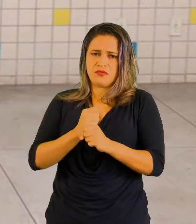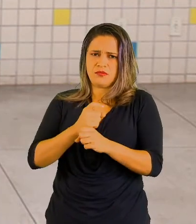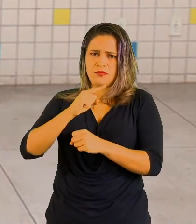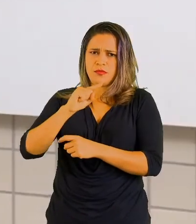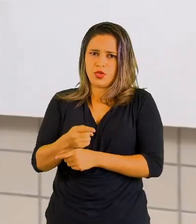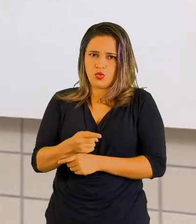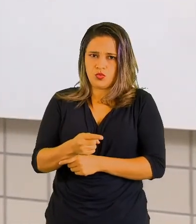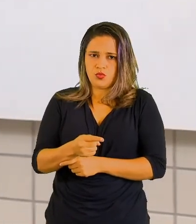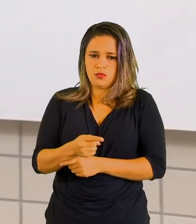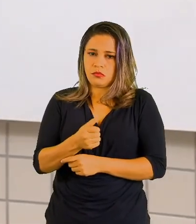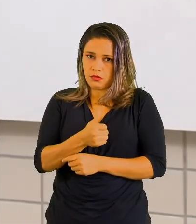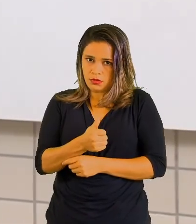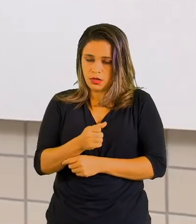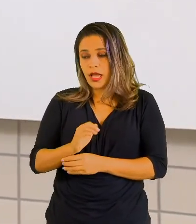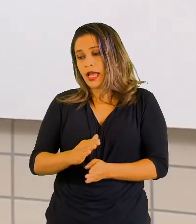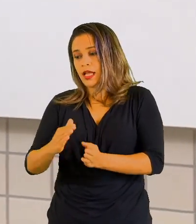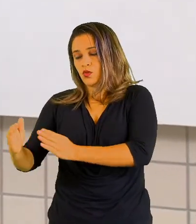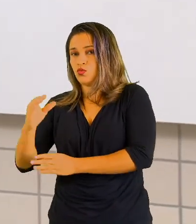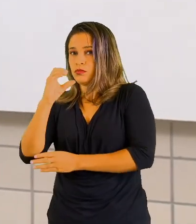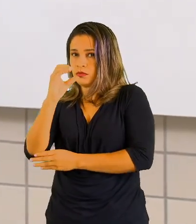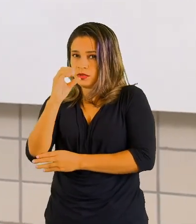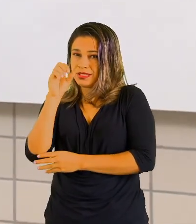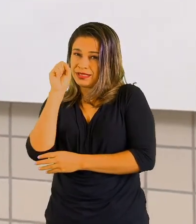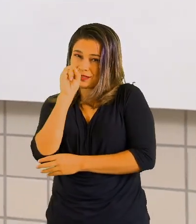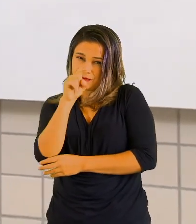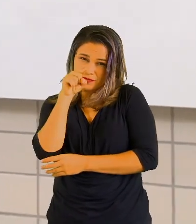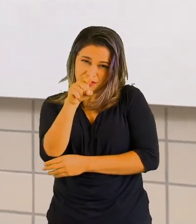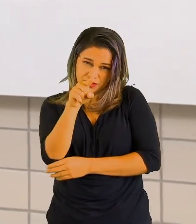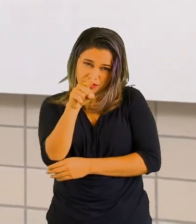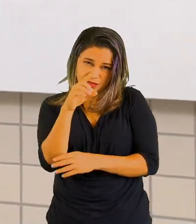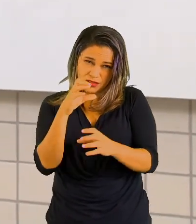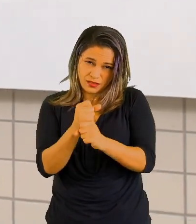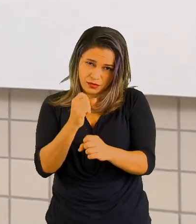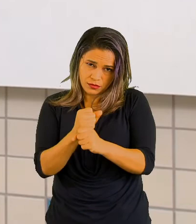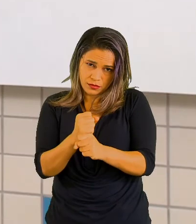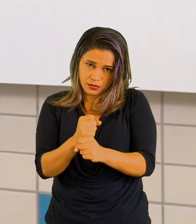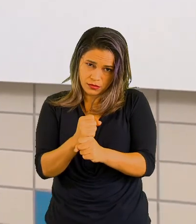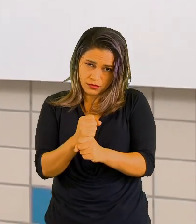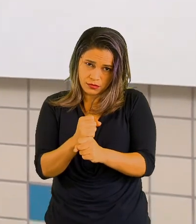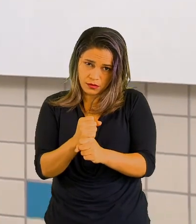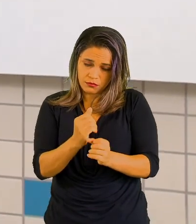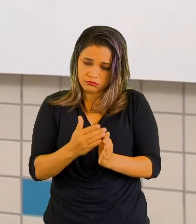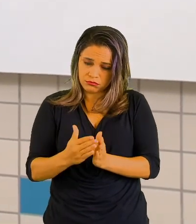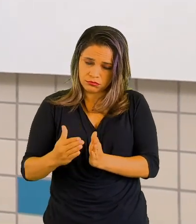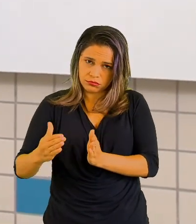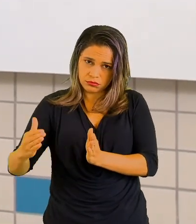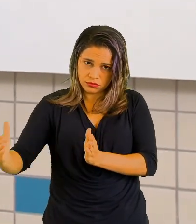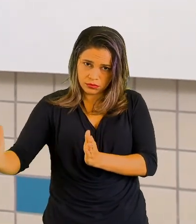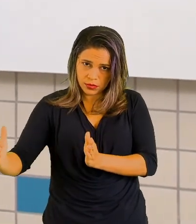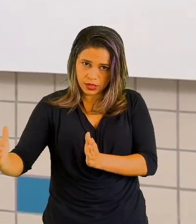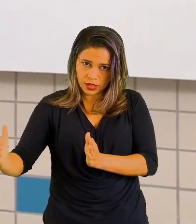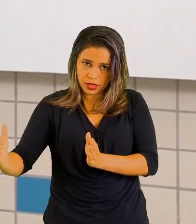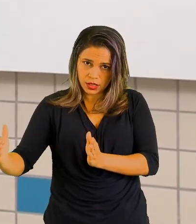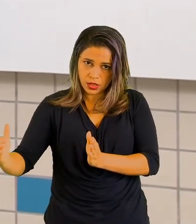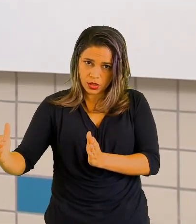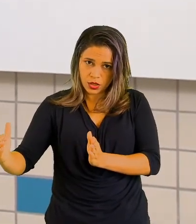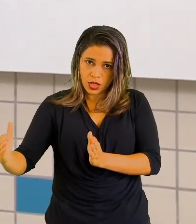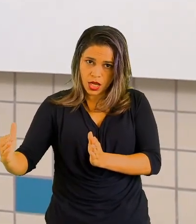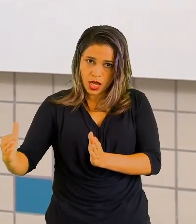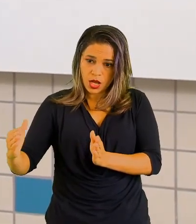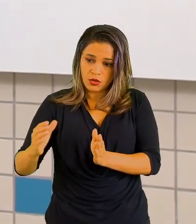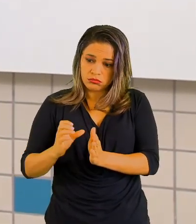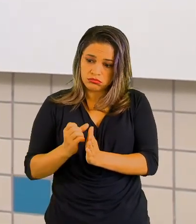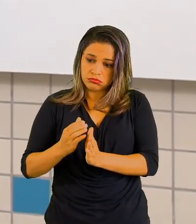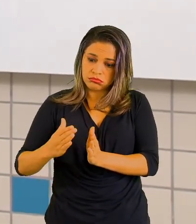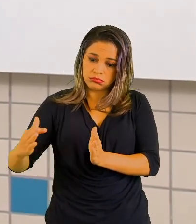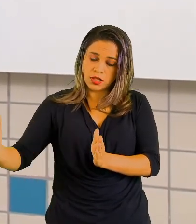perguntando o seguinte: se você calcular a soma dos termos de uma sequência, cuja quantidade é um múltiplo de 6. O que